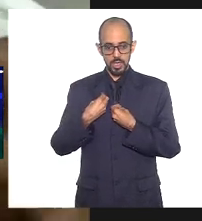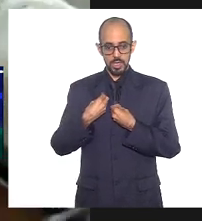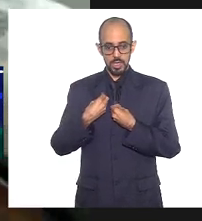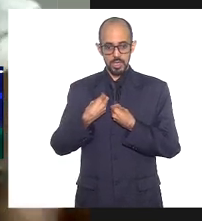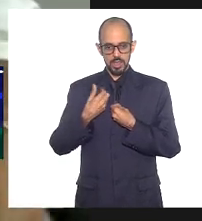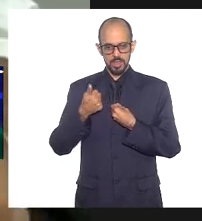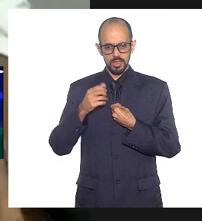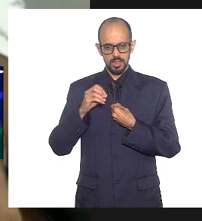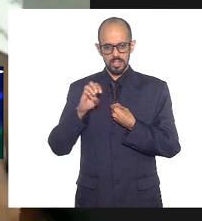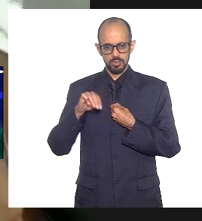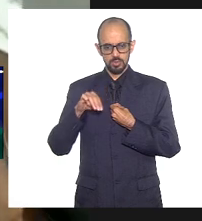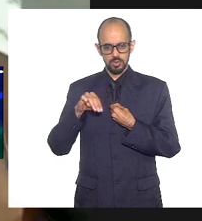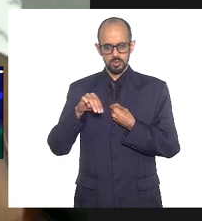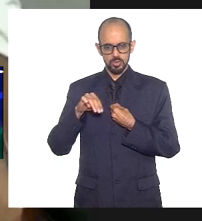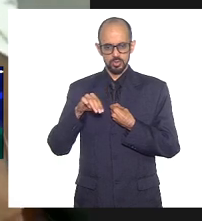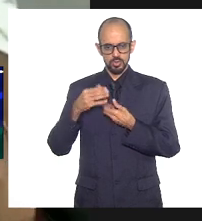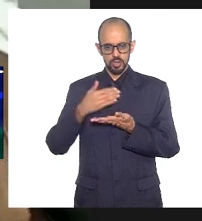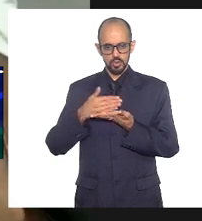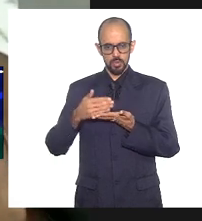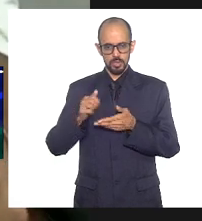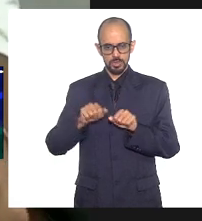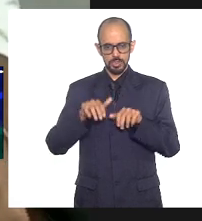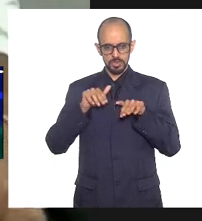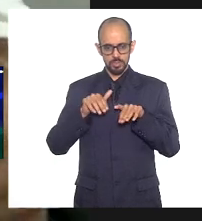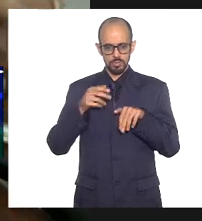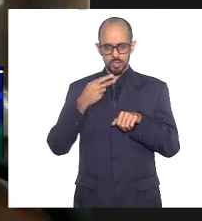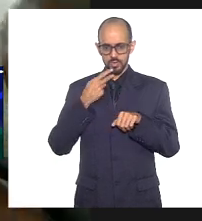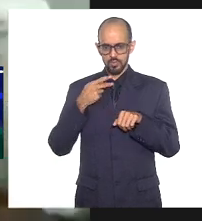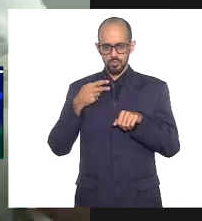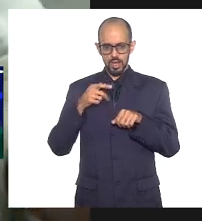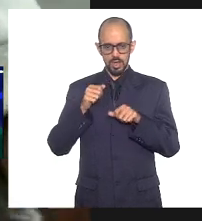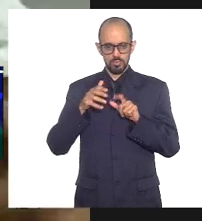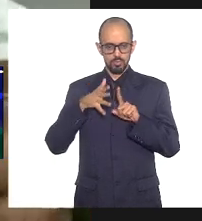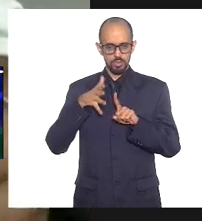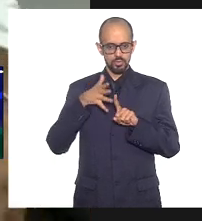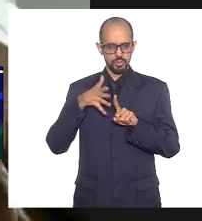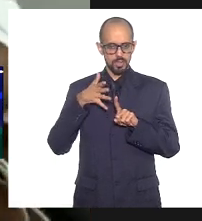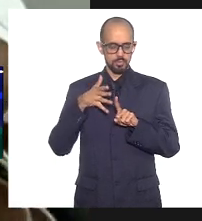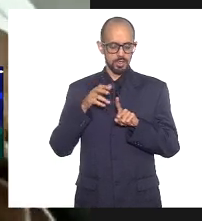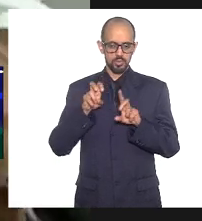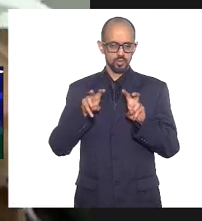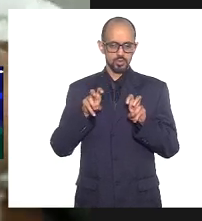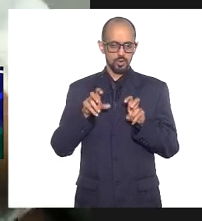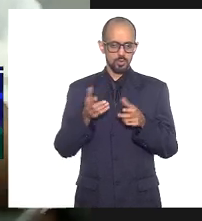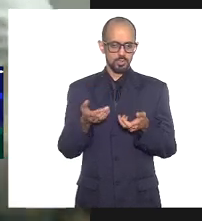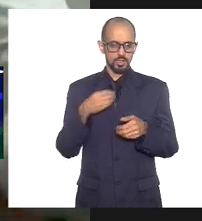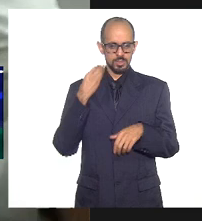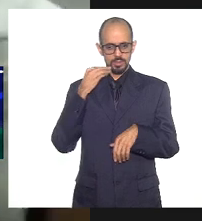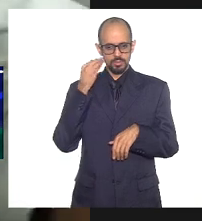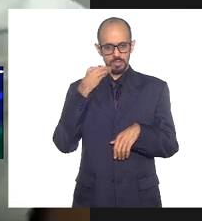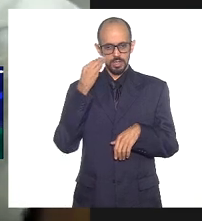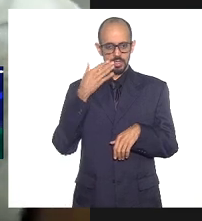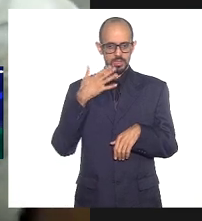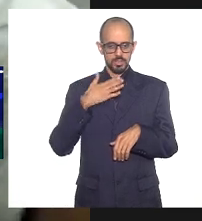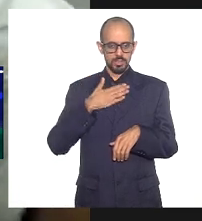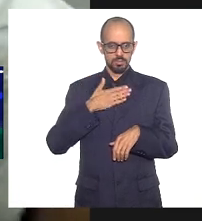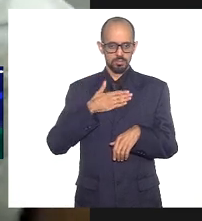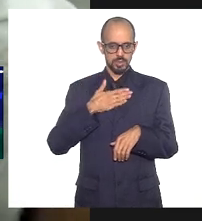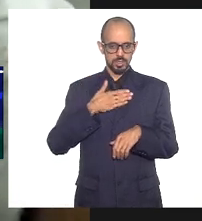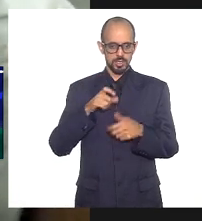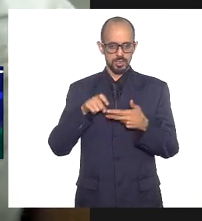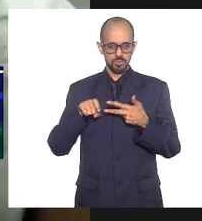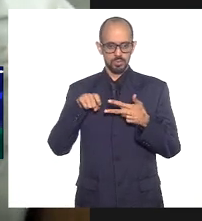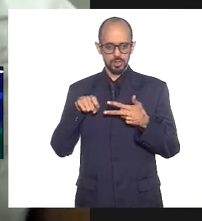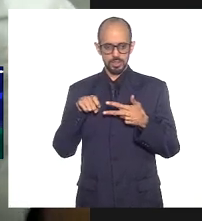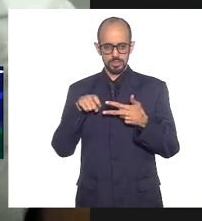dez minutos desse início de sessão para eu poder fazer aqui um pronunciamento sobre essa experiência que eu tive no executivo